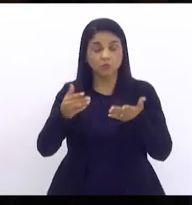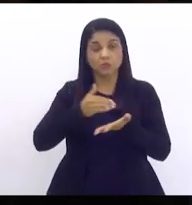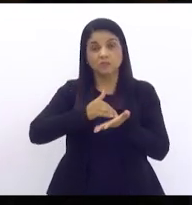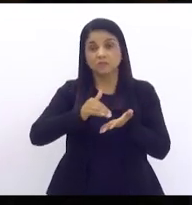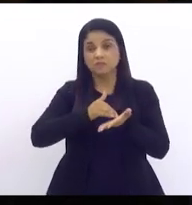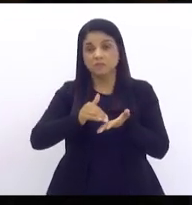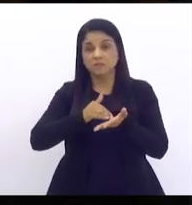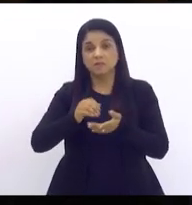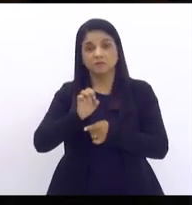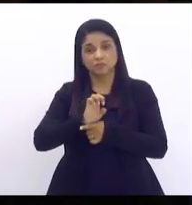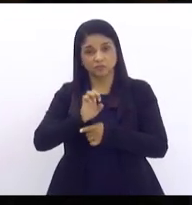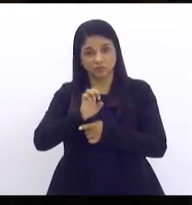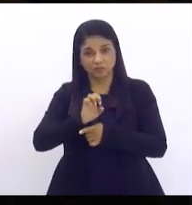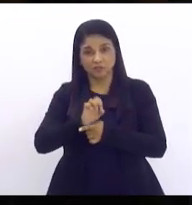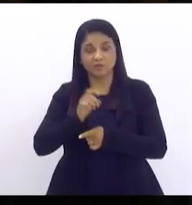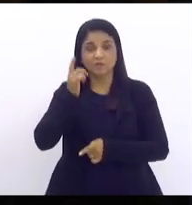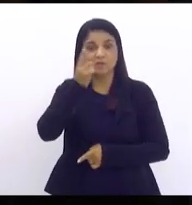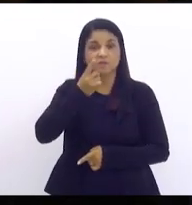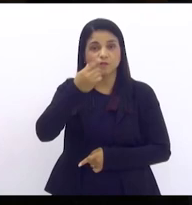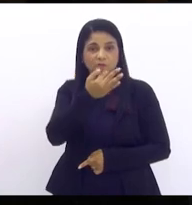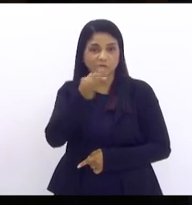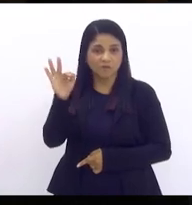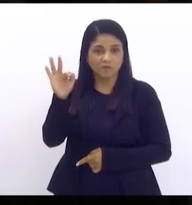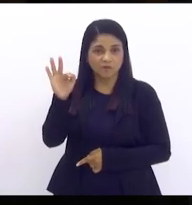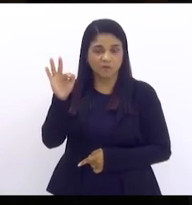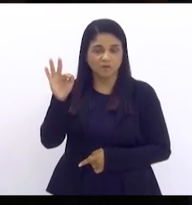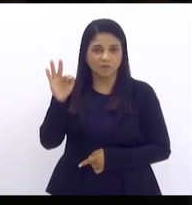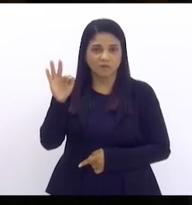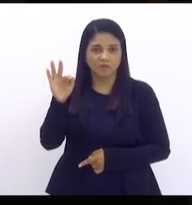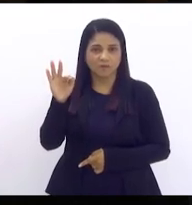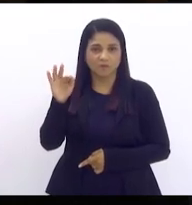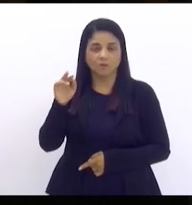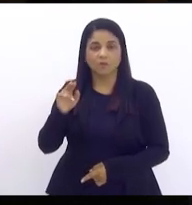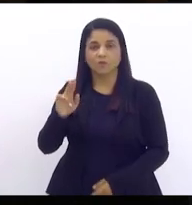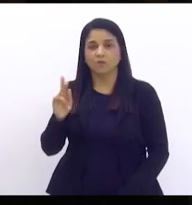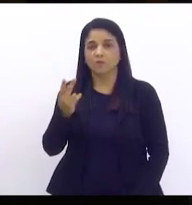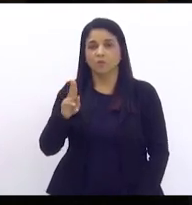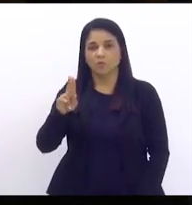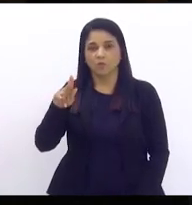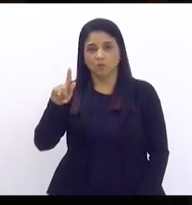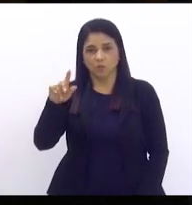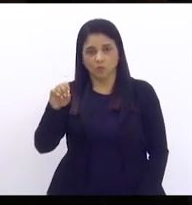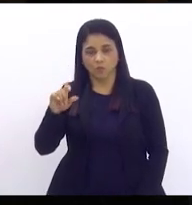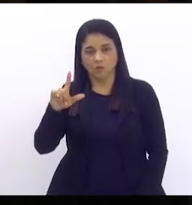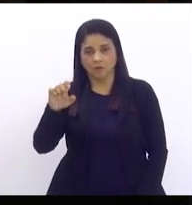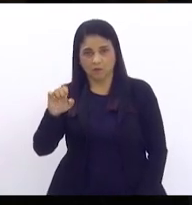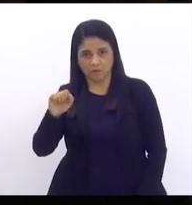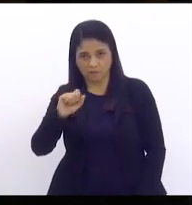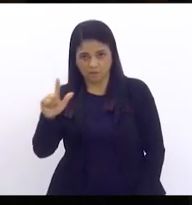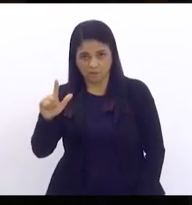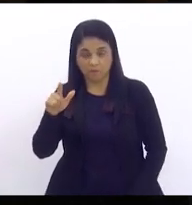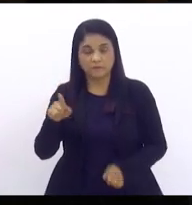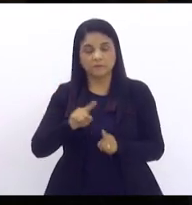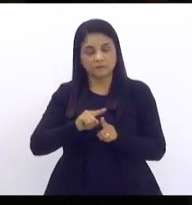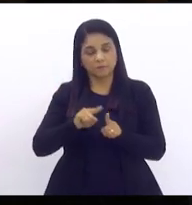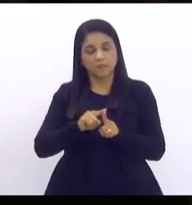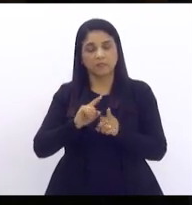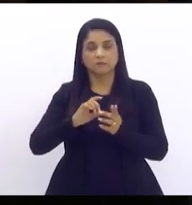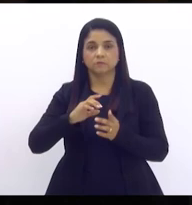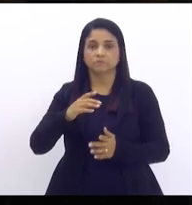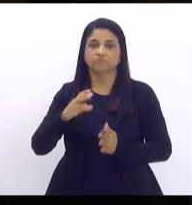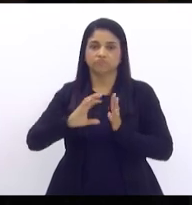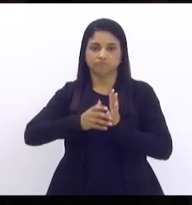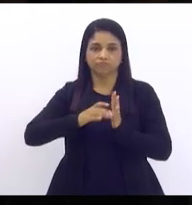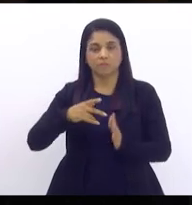Estado, que é o deputado federal Hugo Leal, que também a dimensão do PSD se